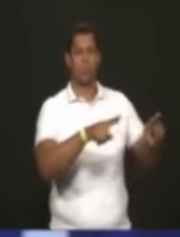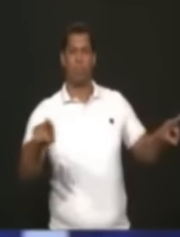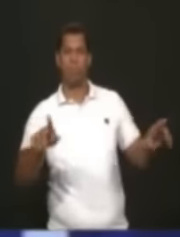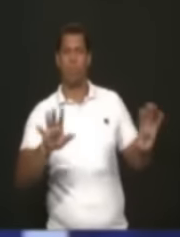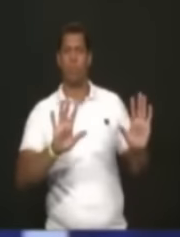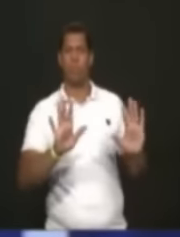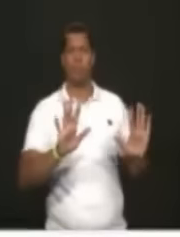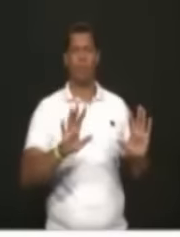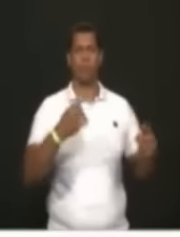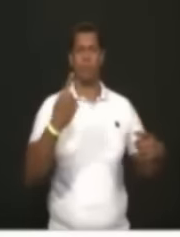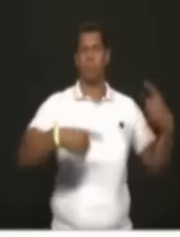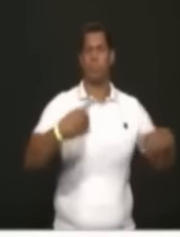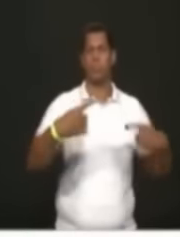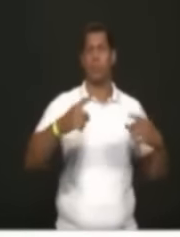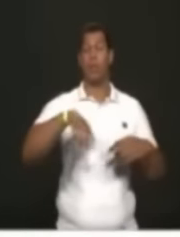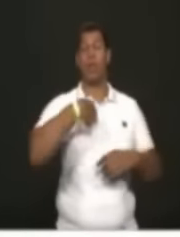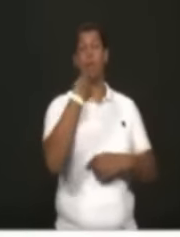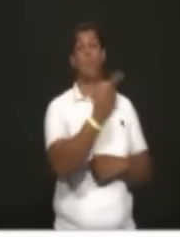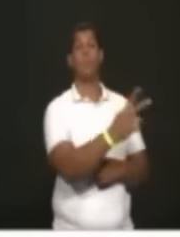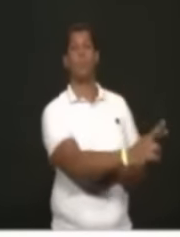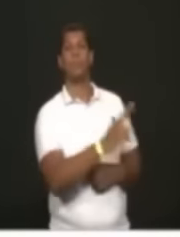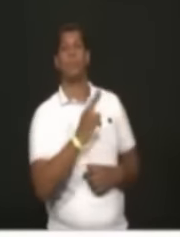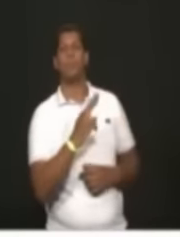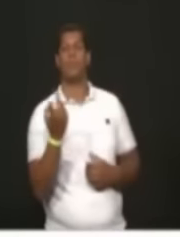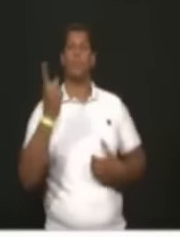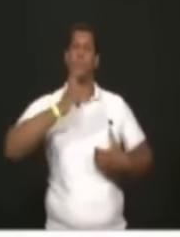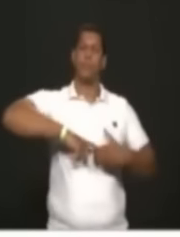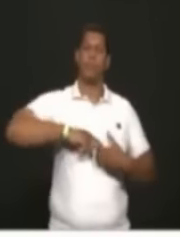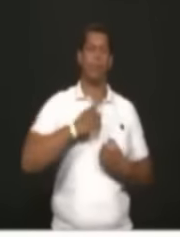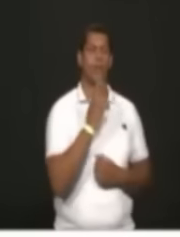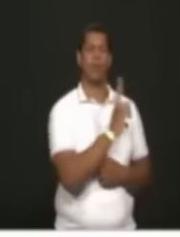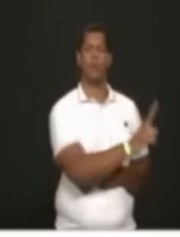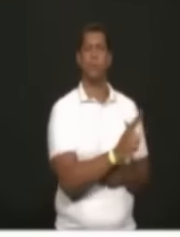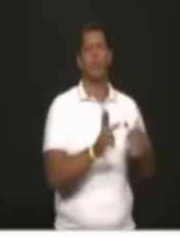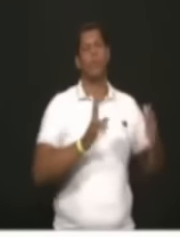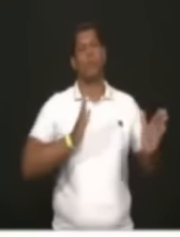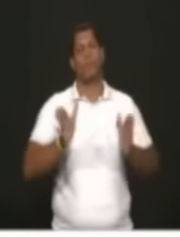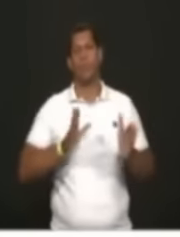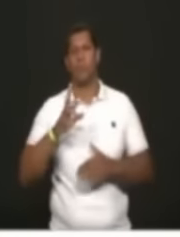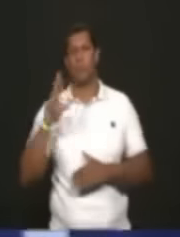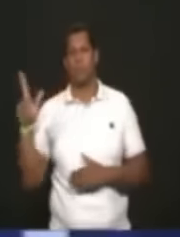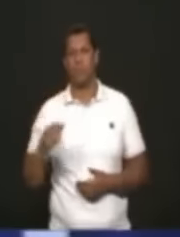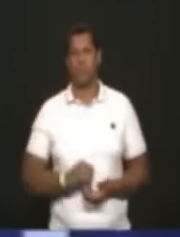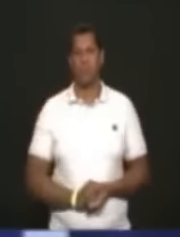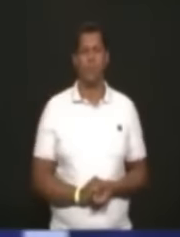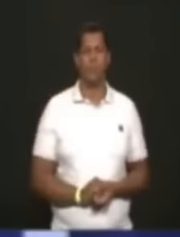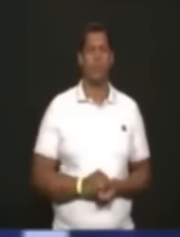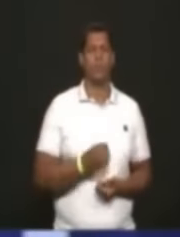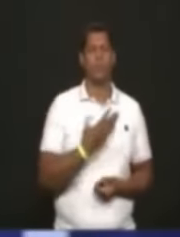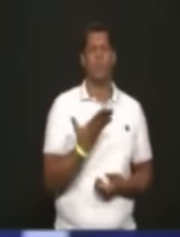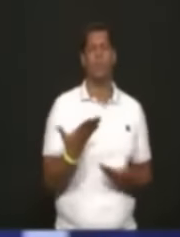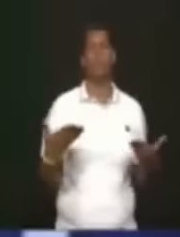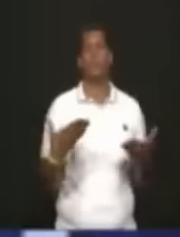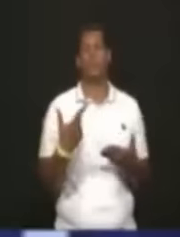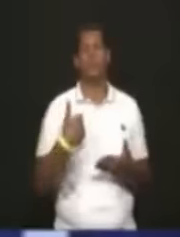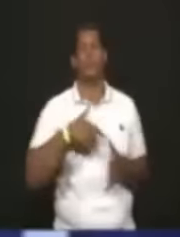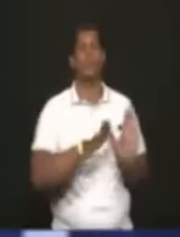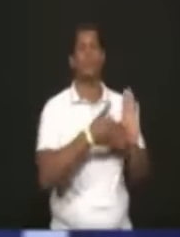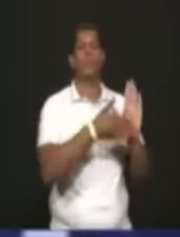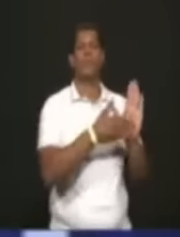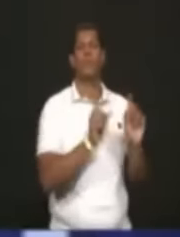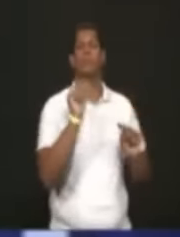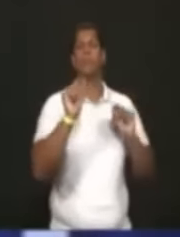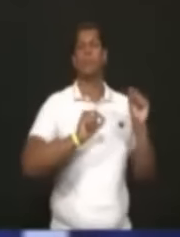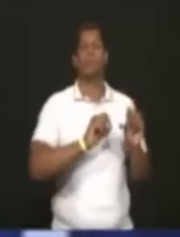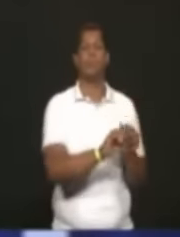da audiência não é agora. É depois que você vai voltar ao palco para responder em outro momento. Ah, perfeito. Bom, agora a gente vai falar de proposta para a